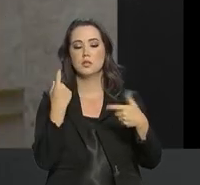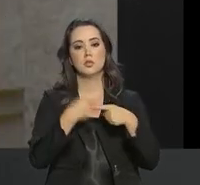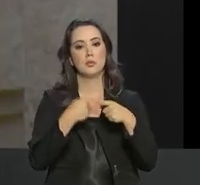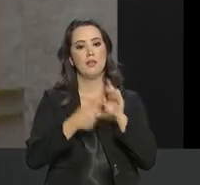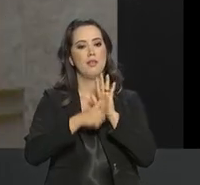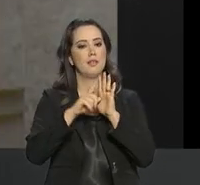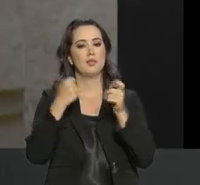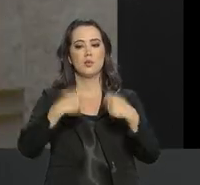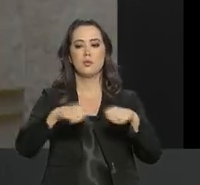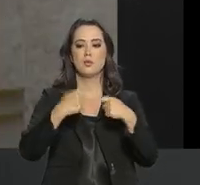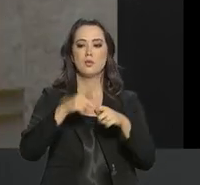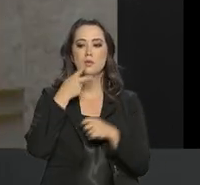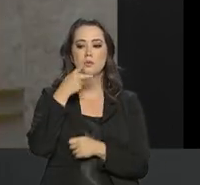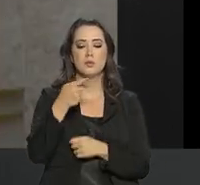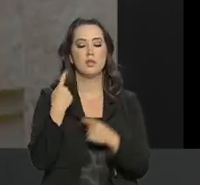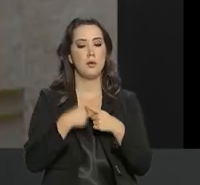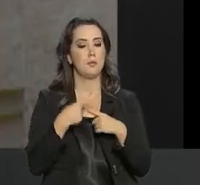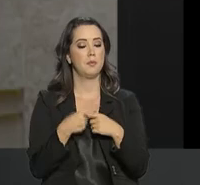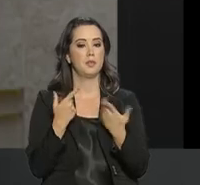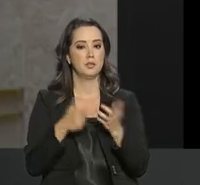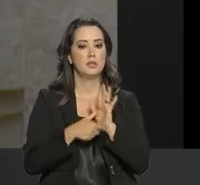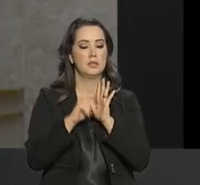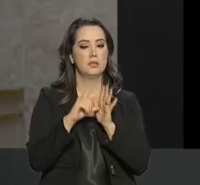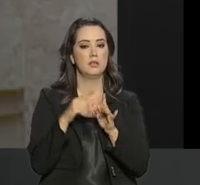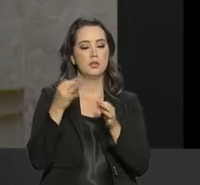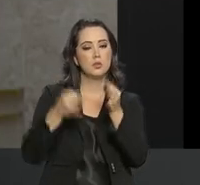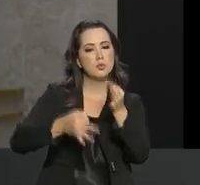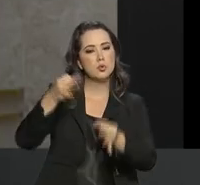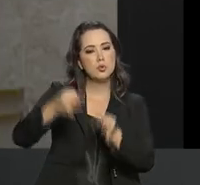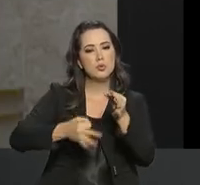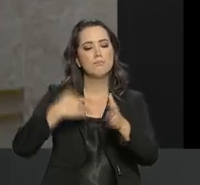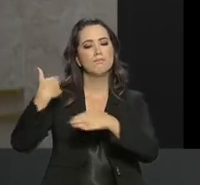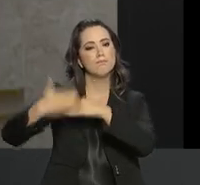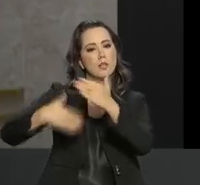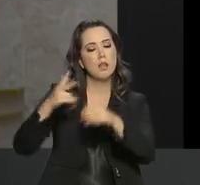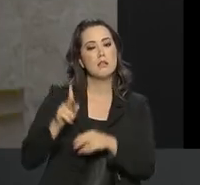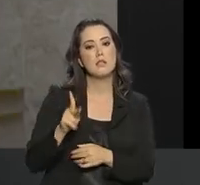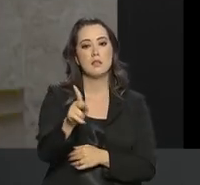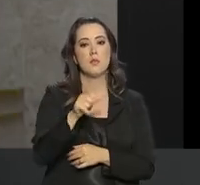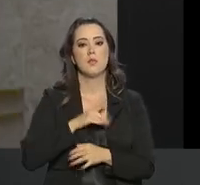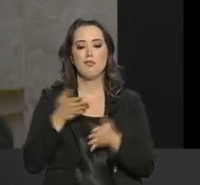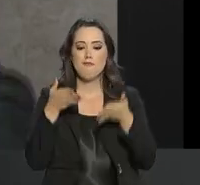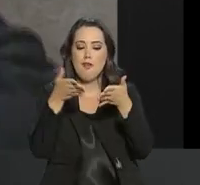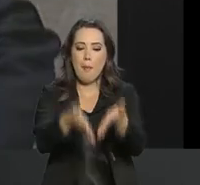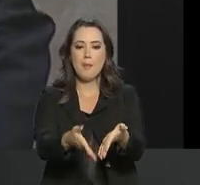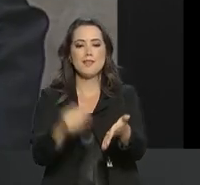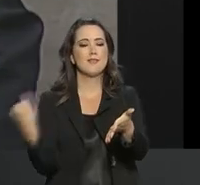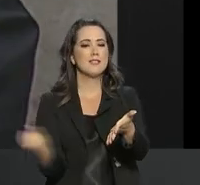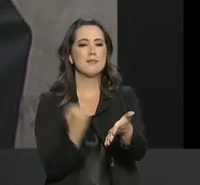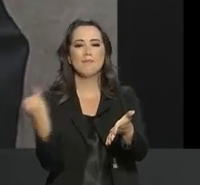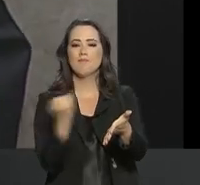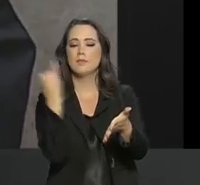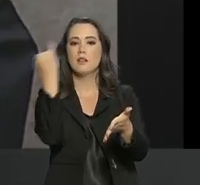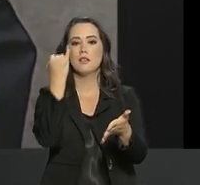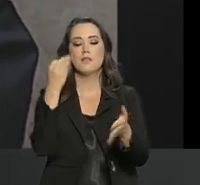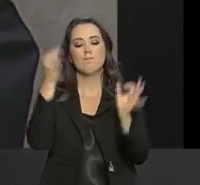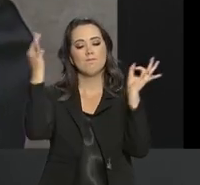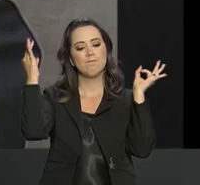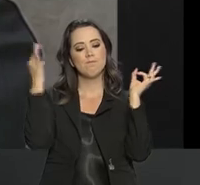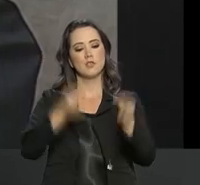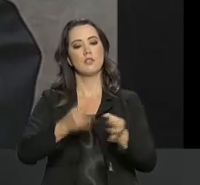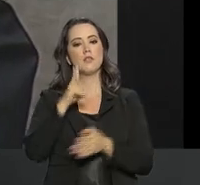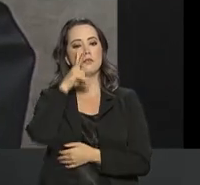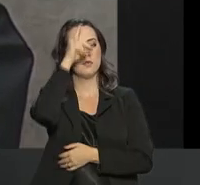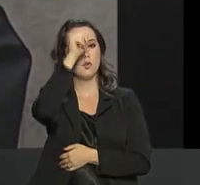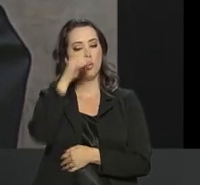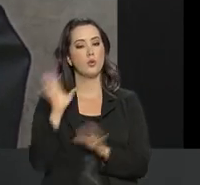até registrá-la, tendo em vista que o Judiciário, historicamente, sempre teve uma presença significativa e fortíssima, fosse